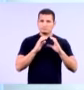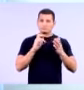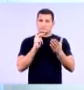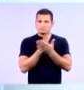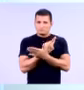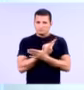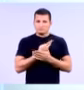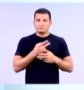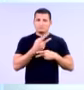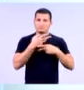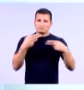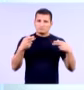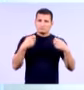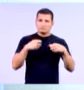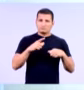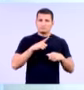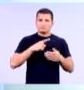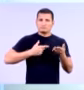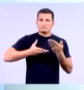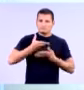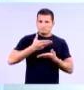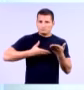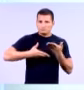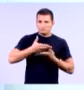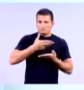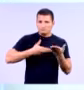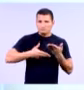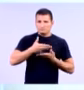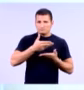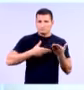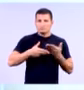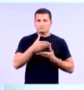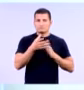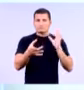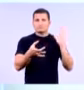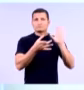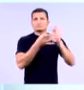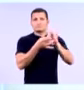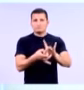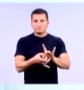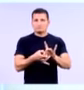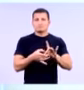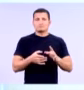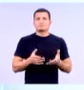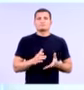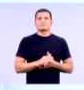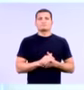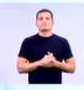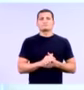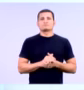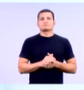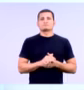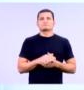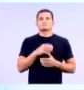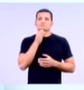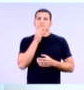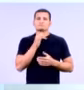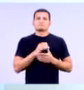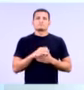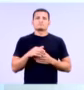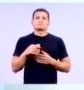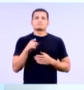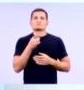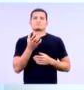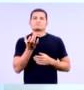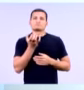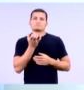as coisas têm que estar relacionadas em um determinado contexto. Não adianta você querer passar